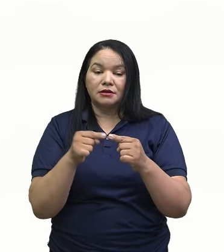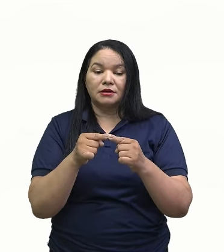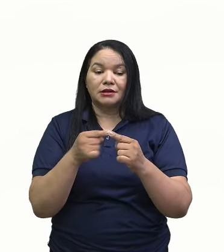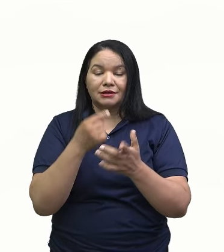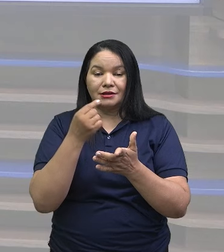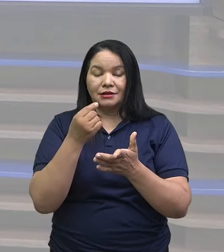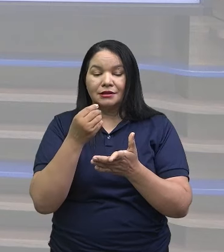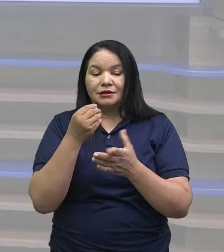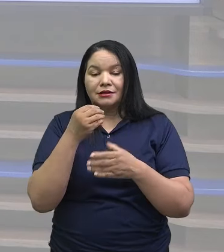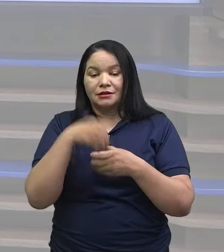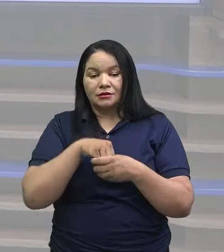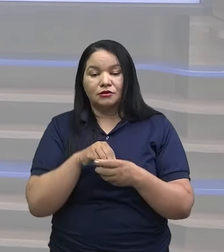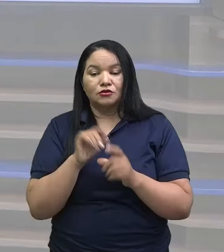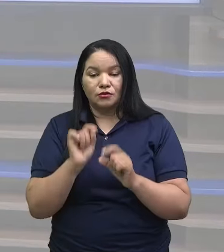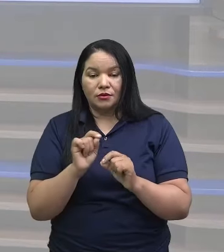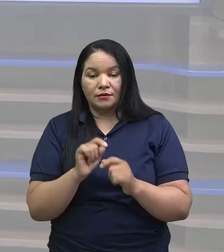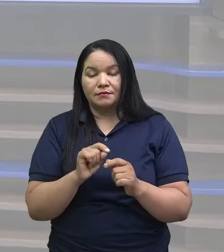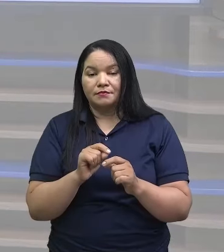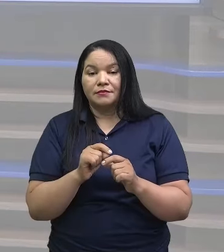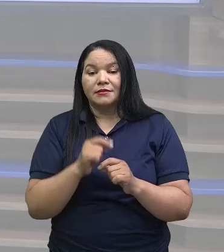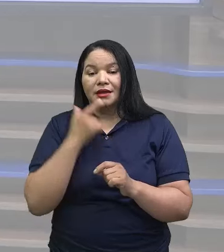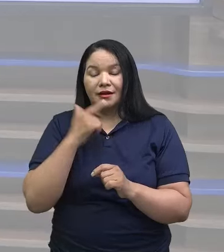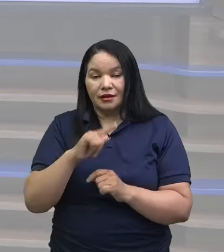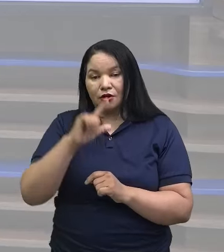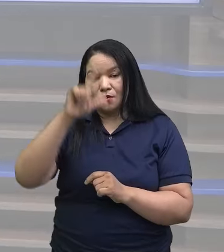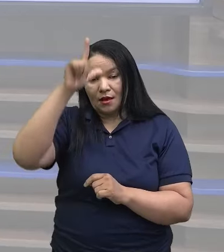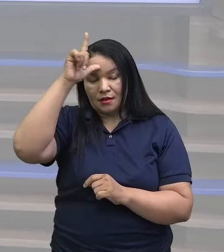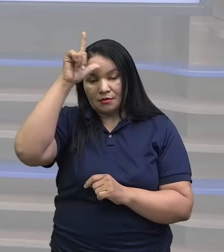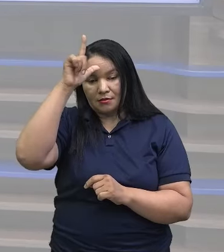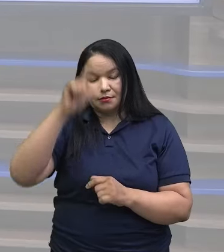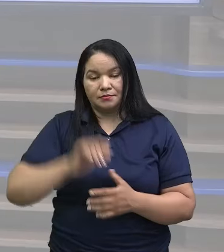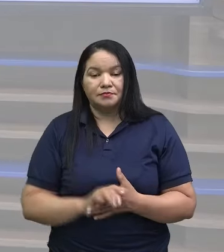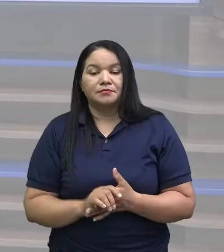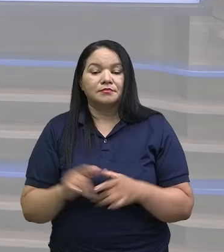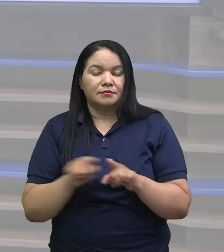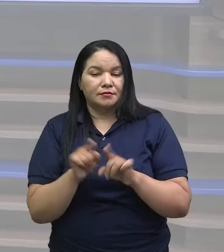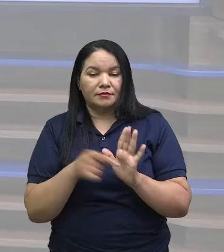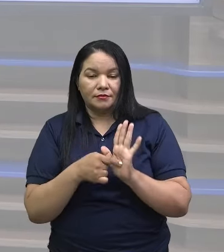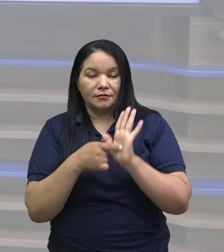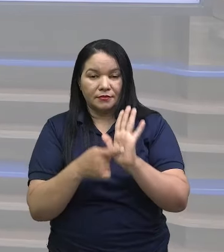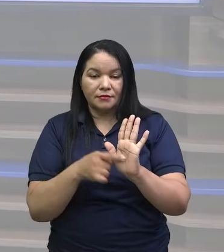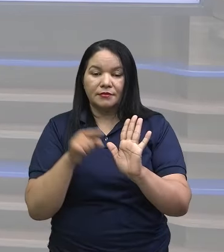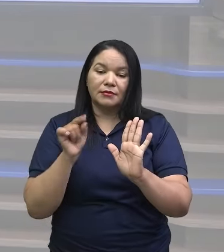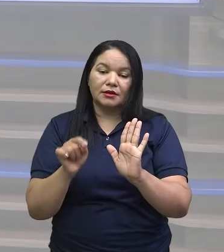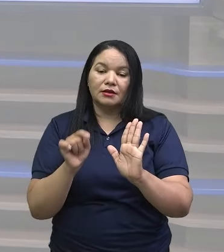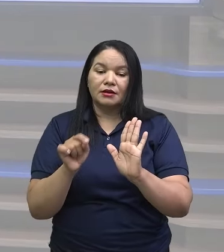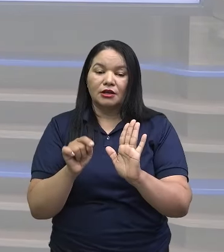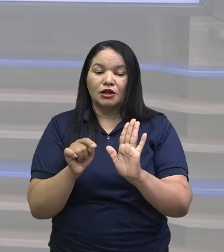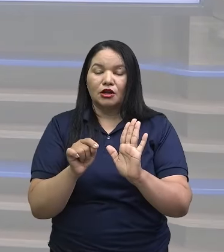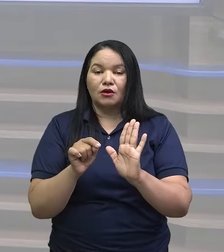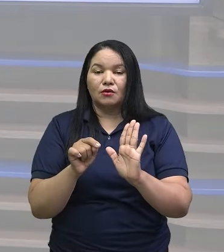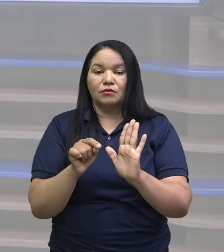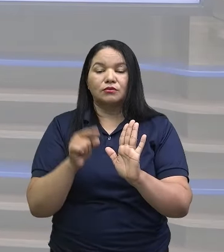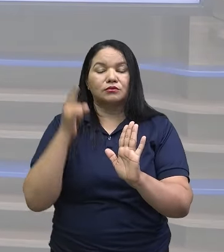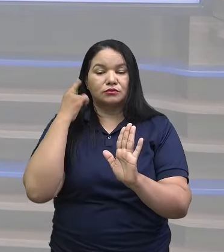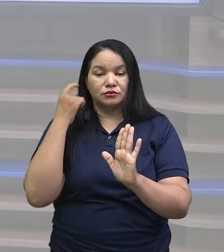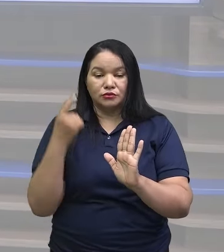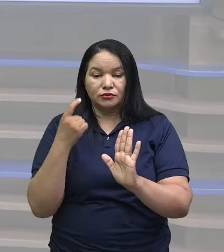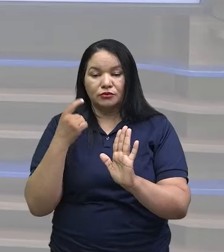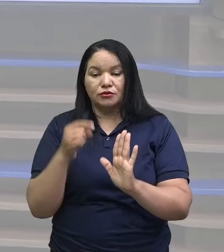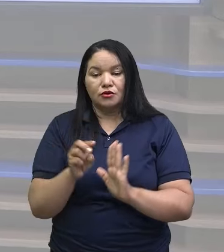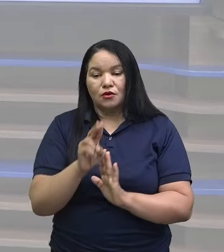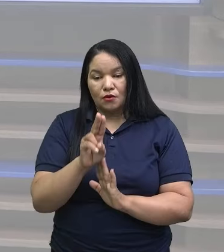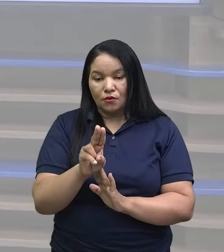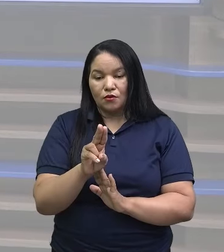dentro do alemão, ok? Eles servem para indicar que o som é como se esse